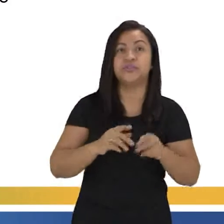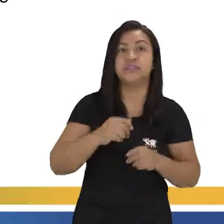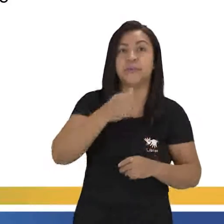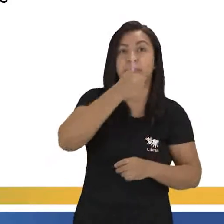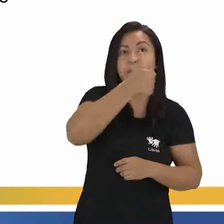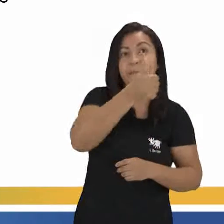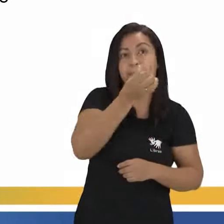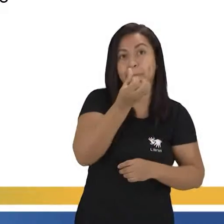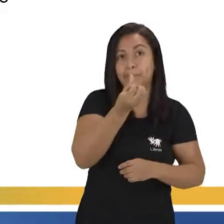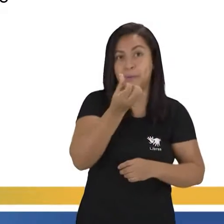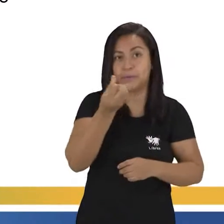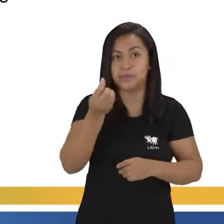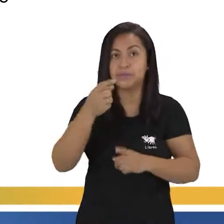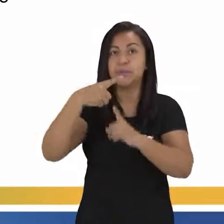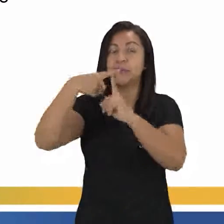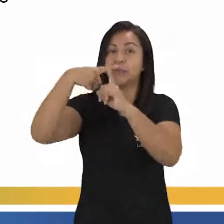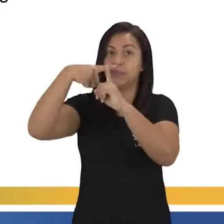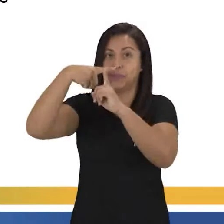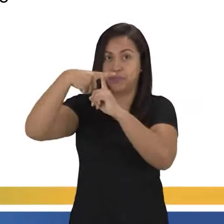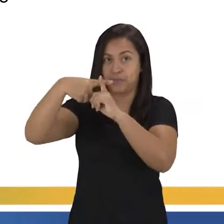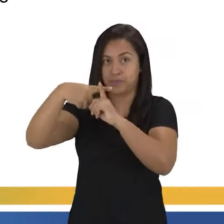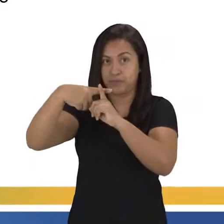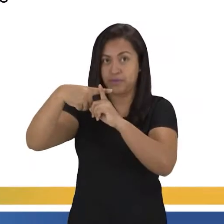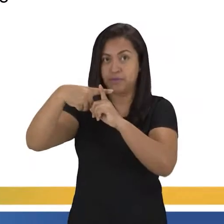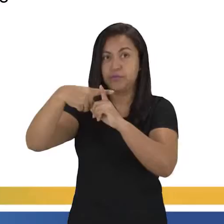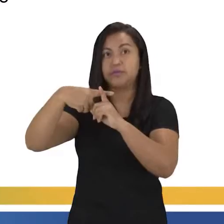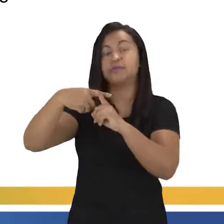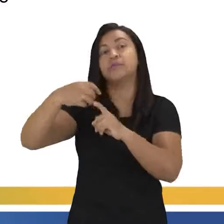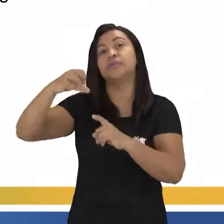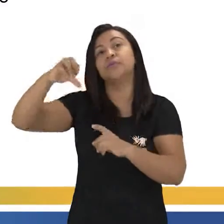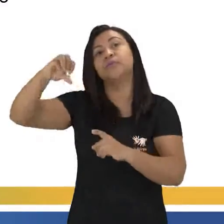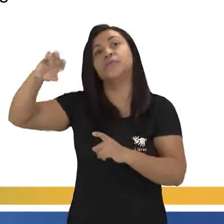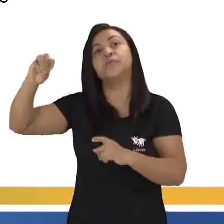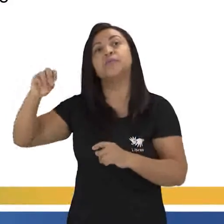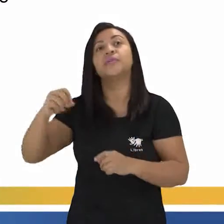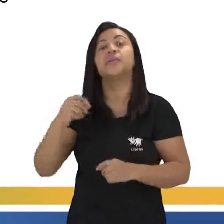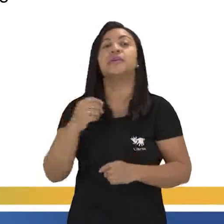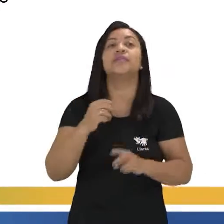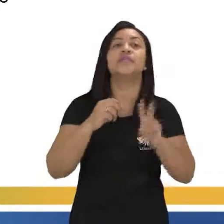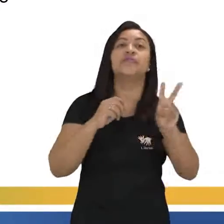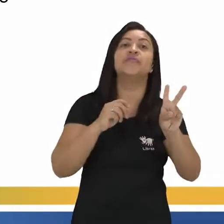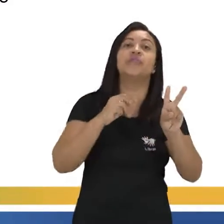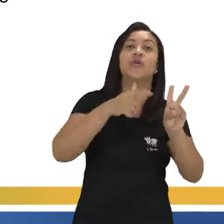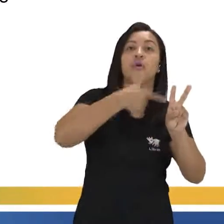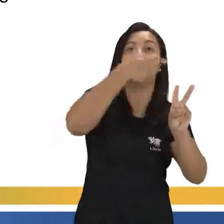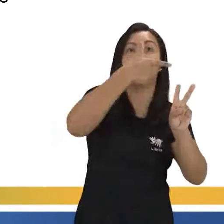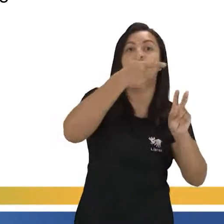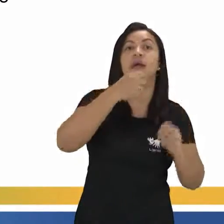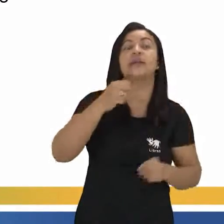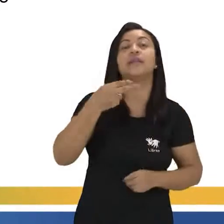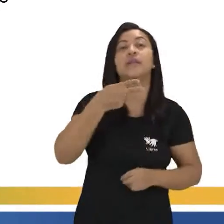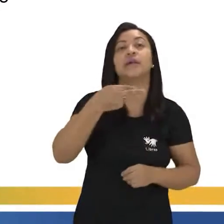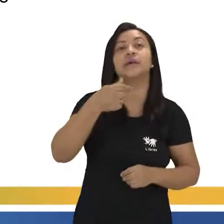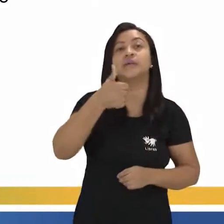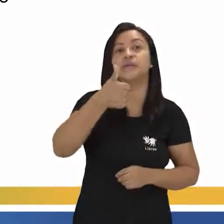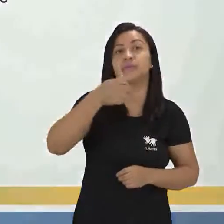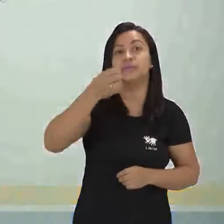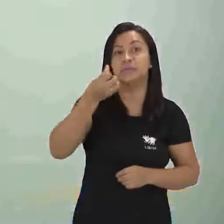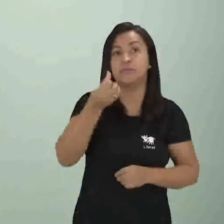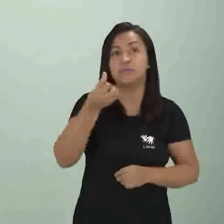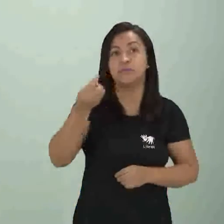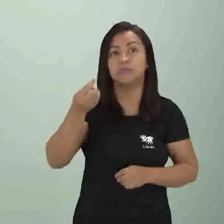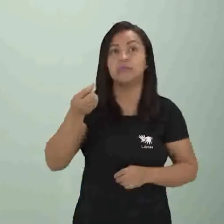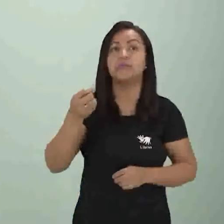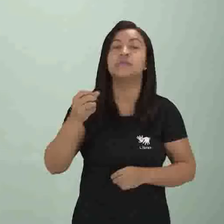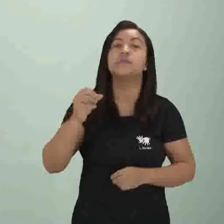Então, a velocidade ao quadrado vai ser igual a 2.000. A raiz de 2.000 é 50. Nós resolvemos só a primeira parte do